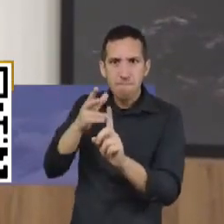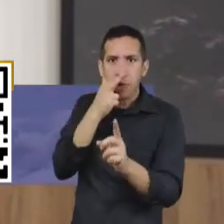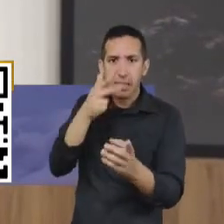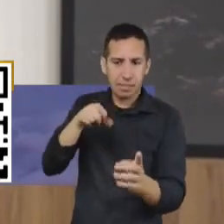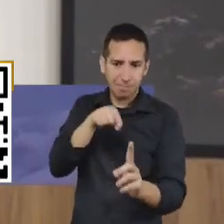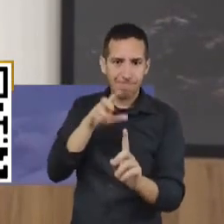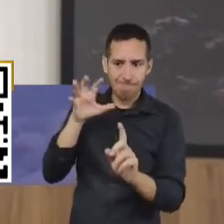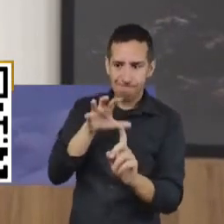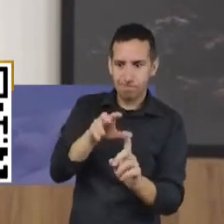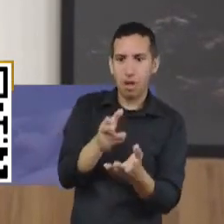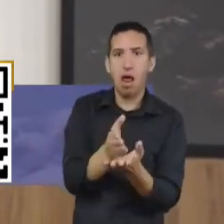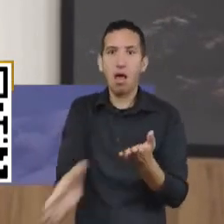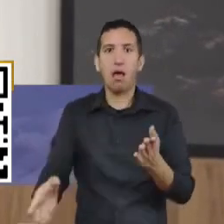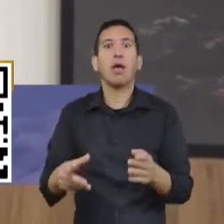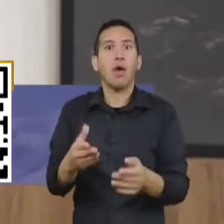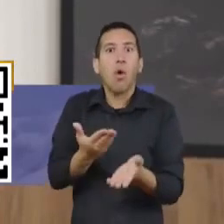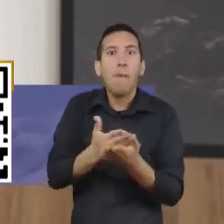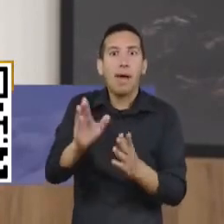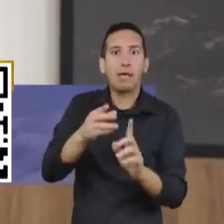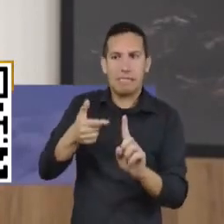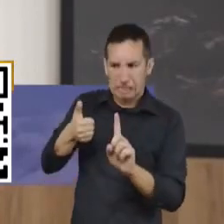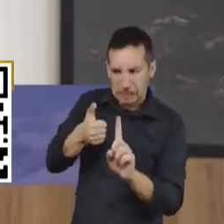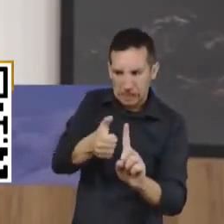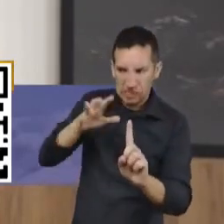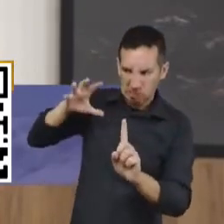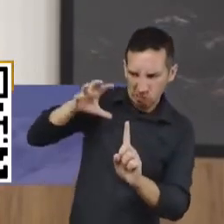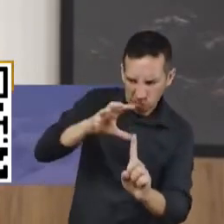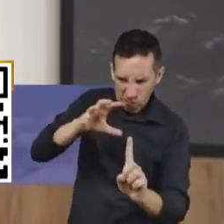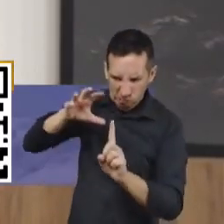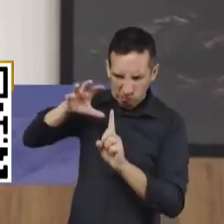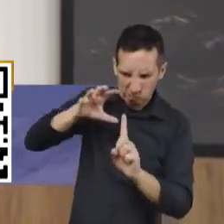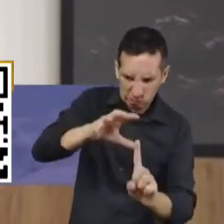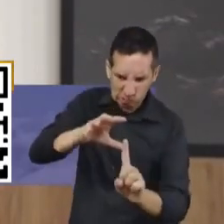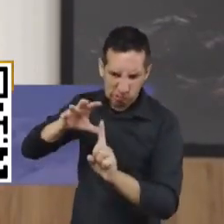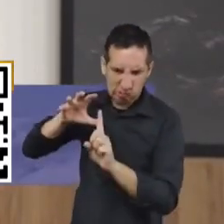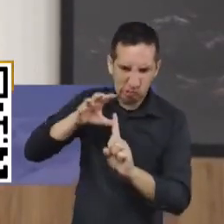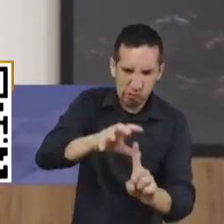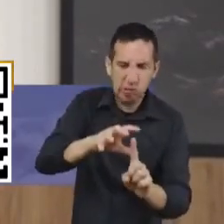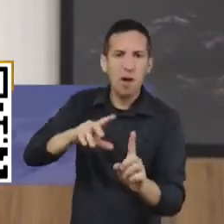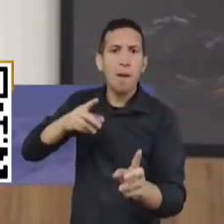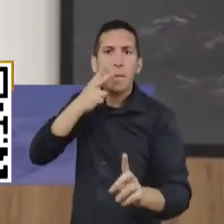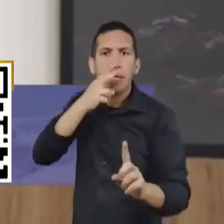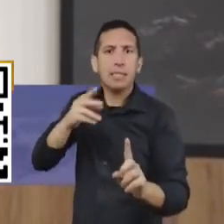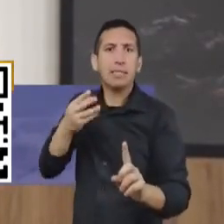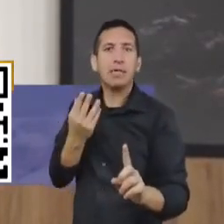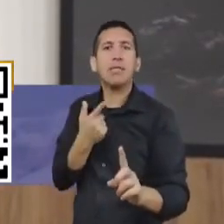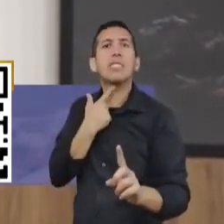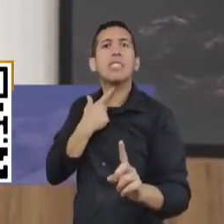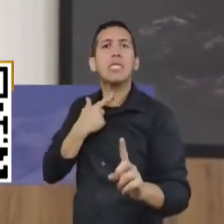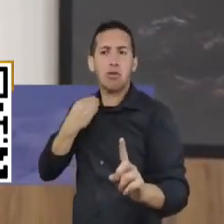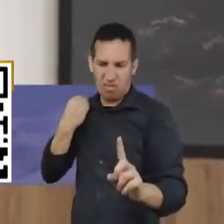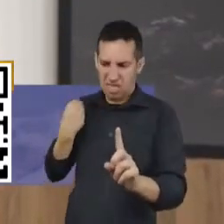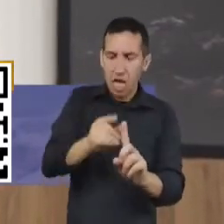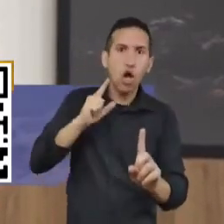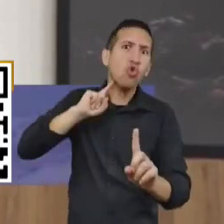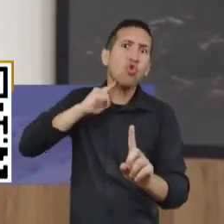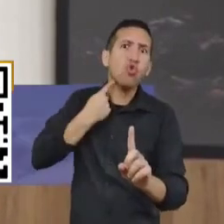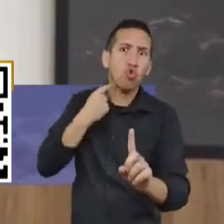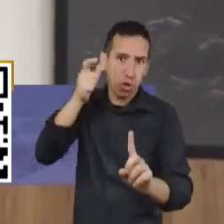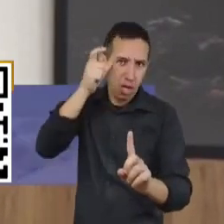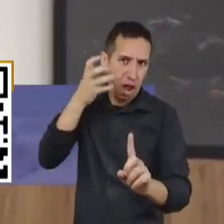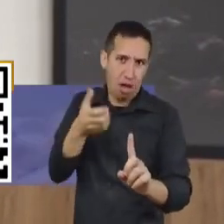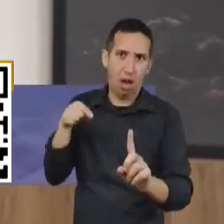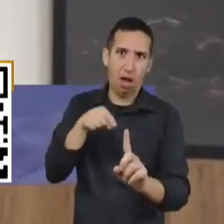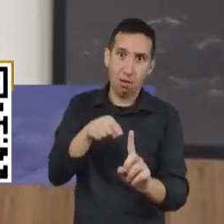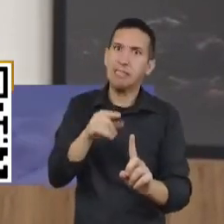esse momento em que começa uma perseguição uma pressão para que aquela pureza seja manchada e contaminada